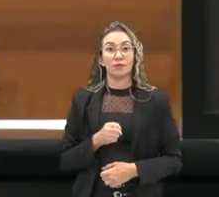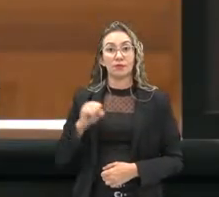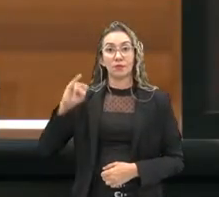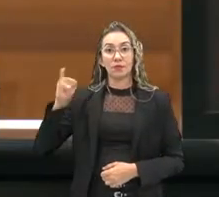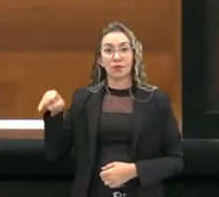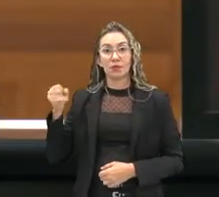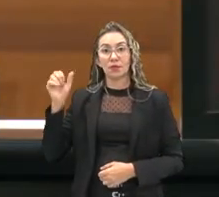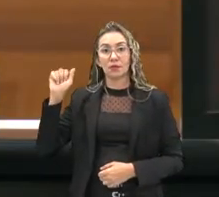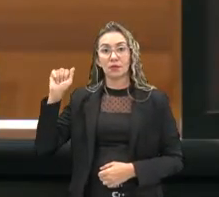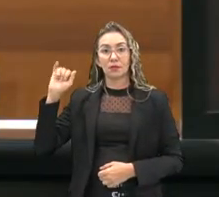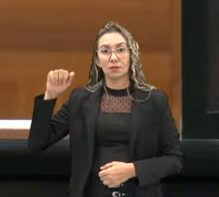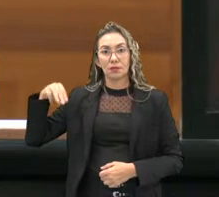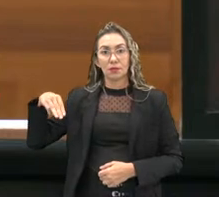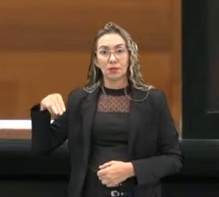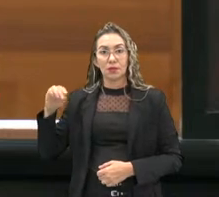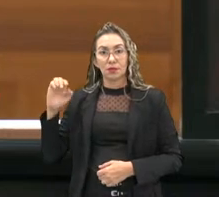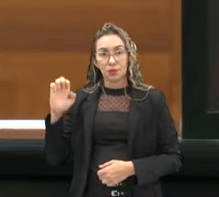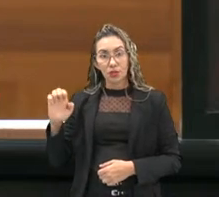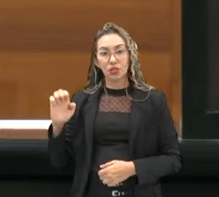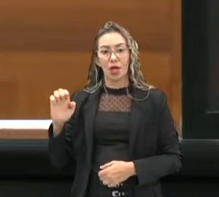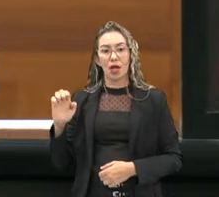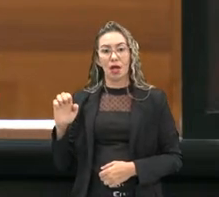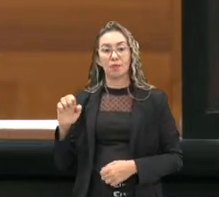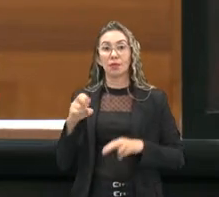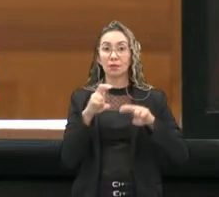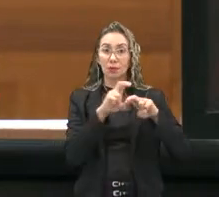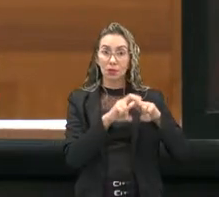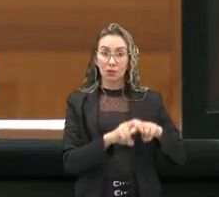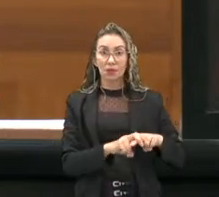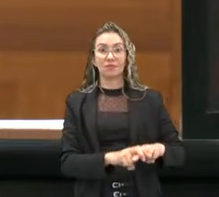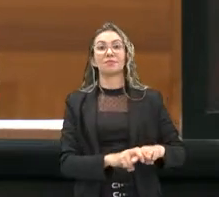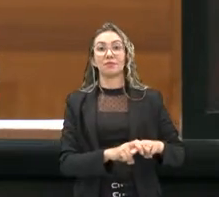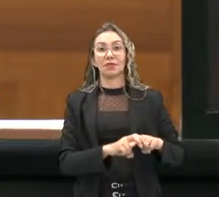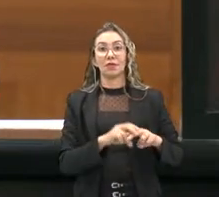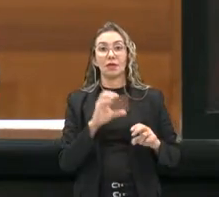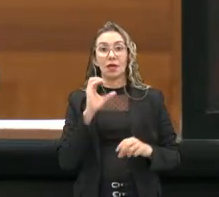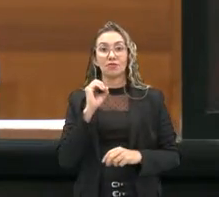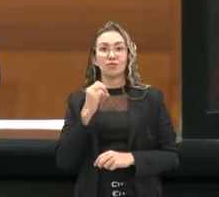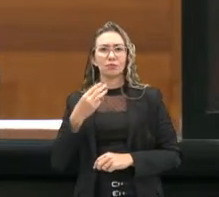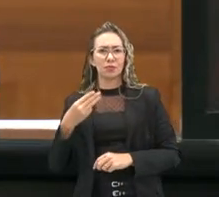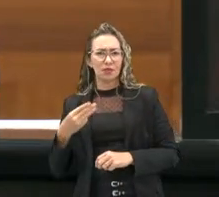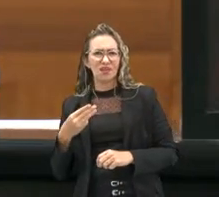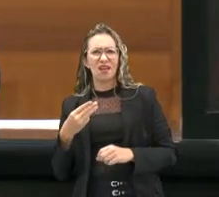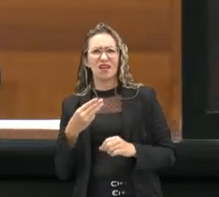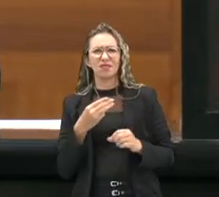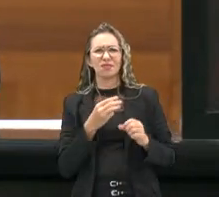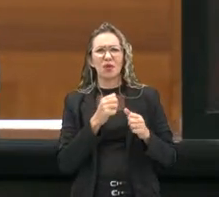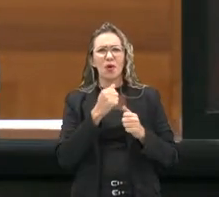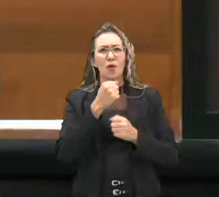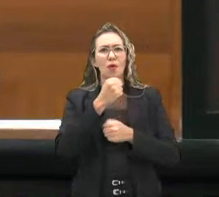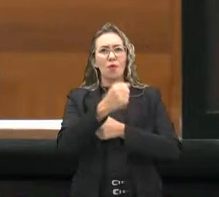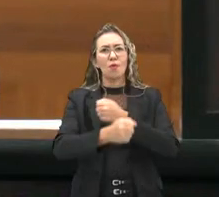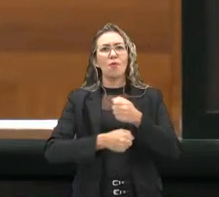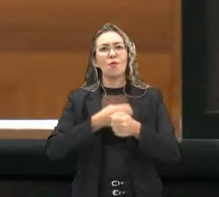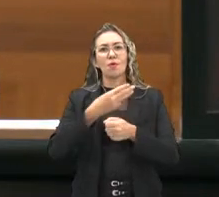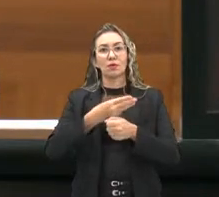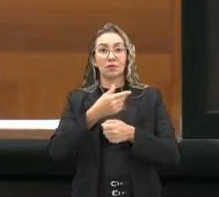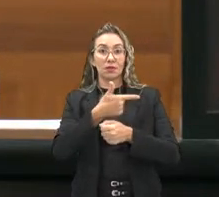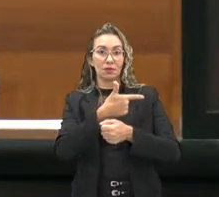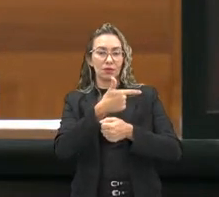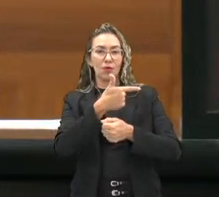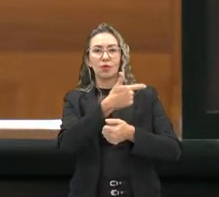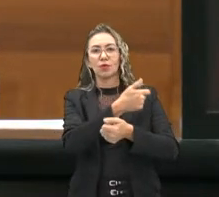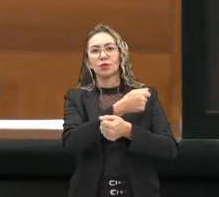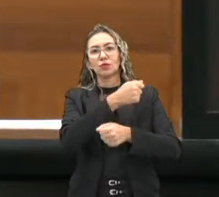Campos, que hoje ocupa a cadeira 03, que foi, por muitos anos, por 32 anos, ocupado pelo